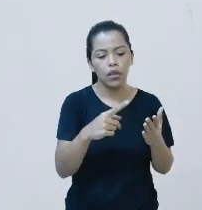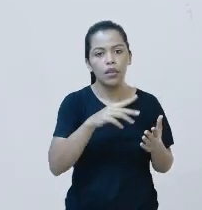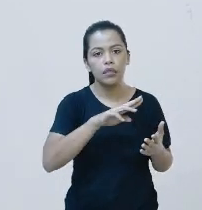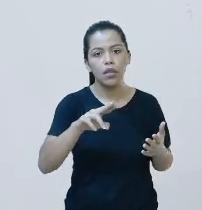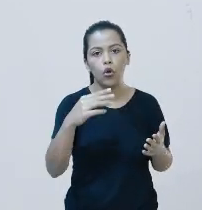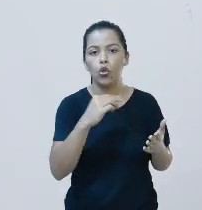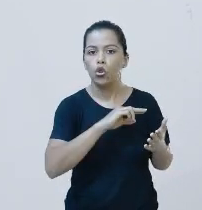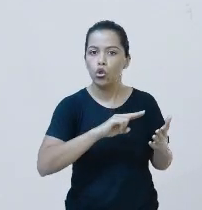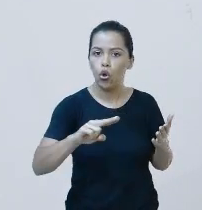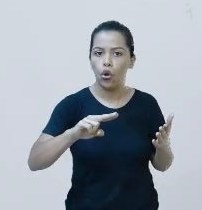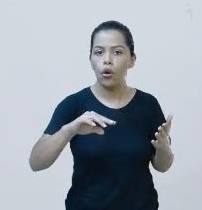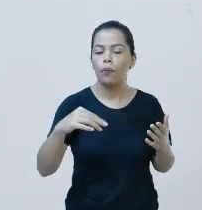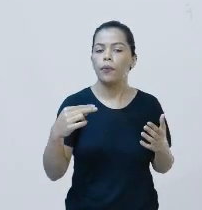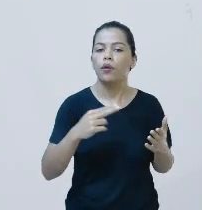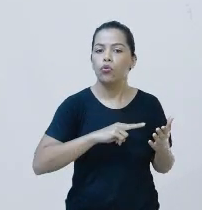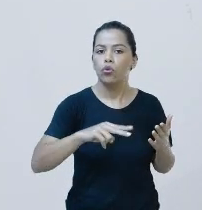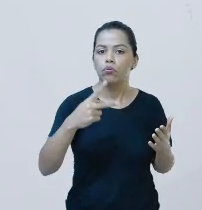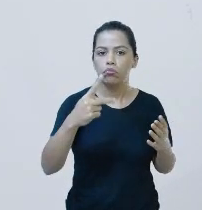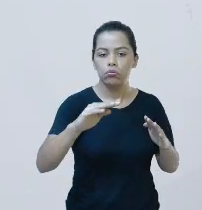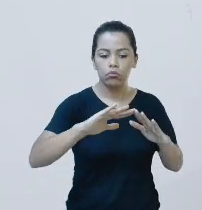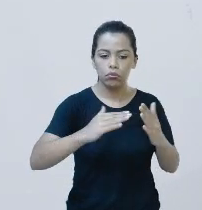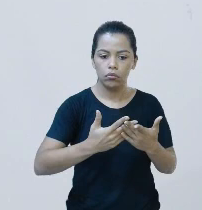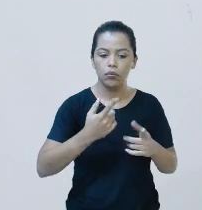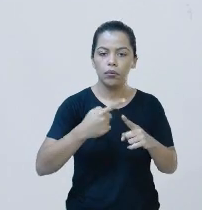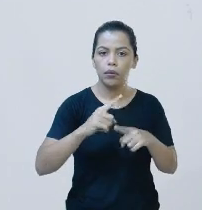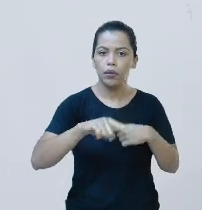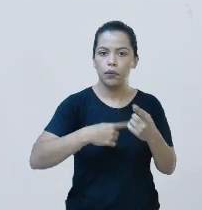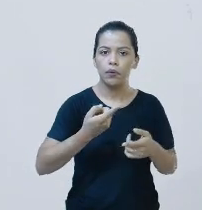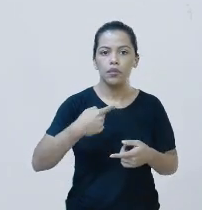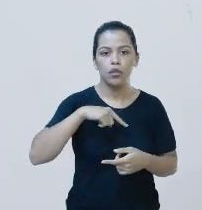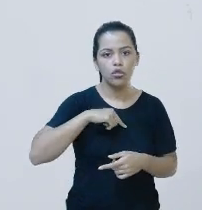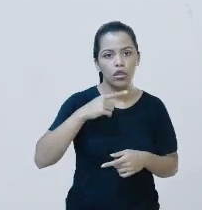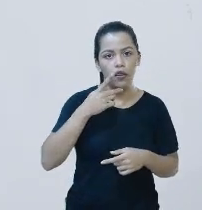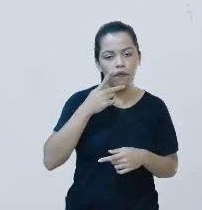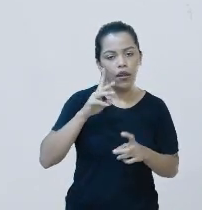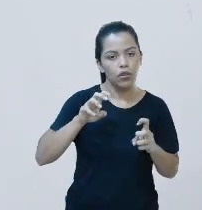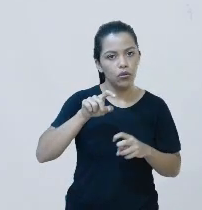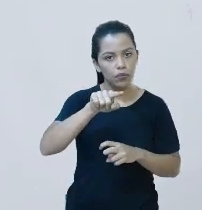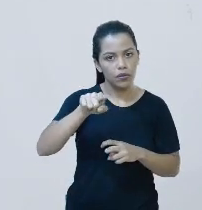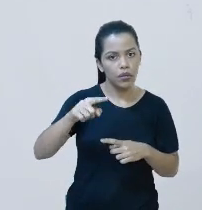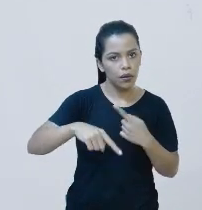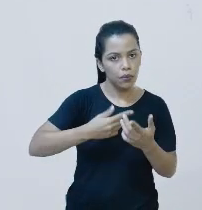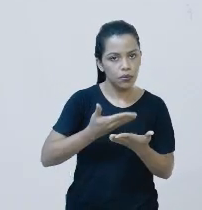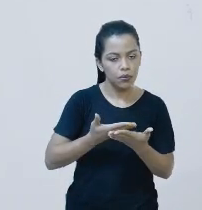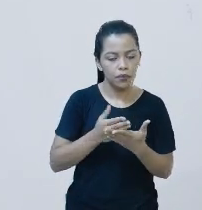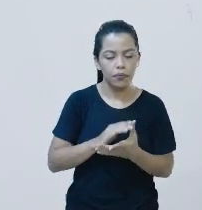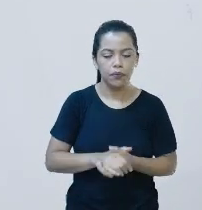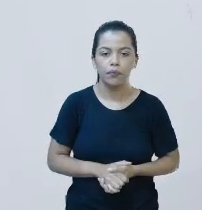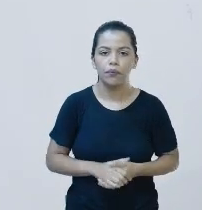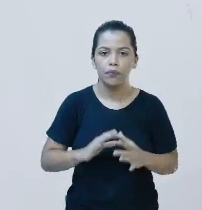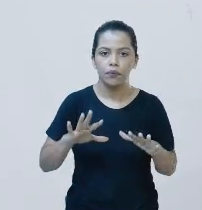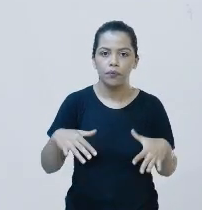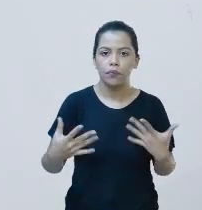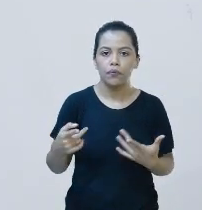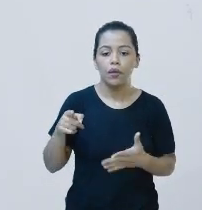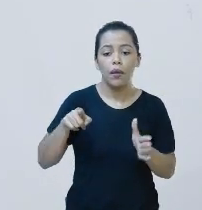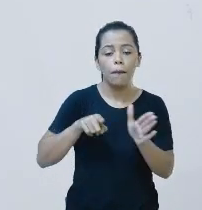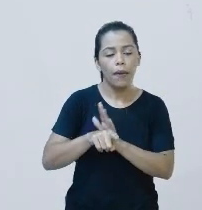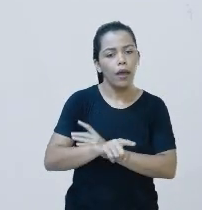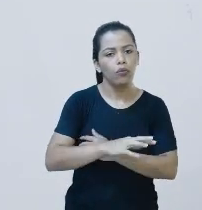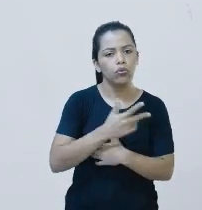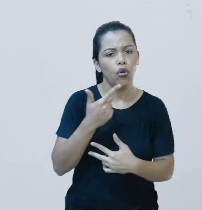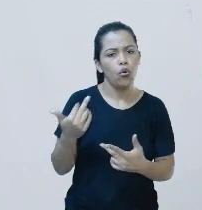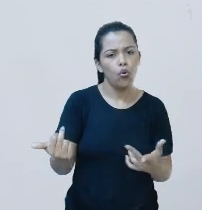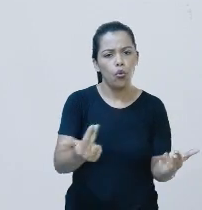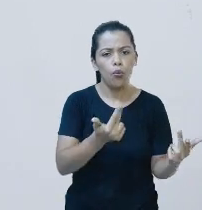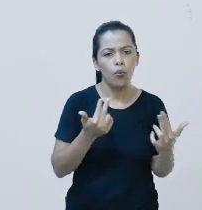sua escola, porque a gente aqui na próxima aula fala sobre você. Tá certo? Então, vejam só, essa pergunta é bem comum,